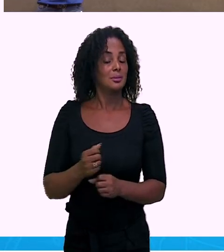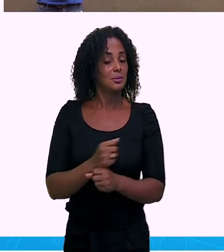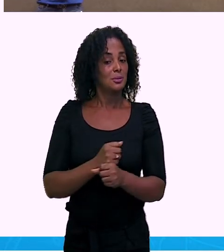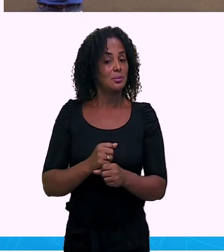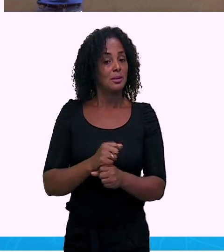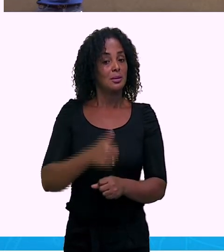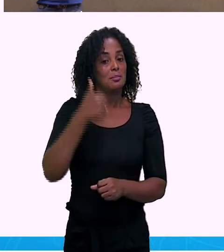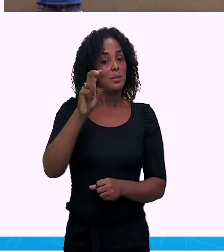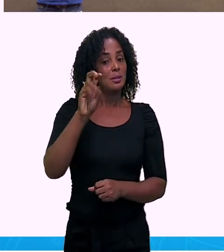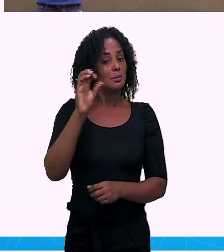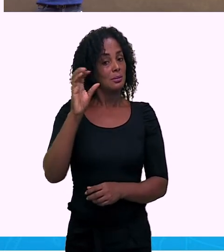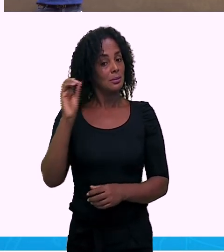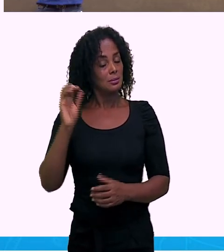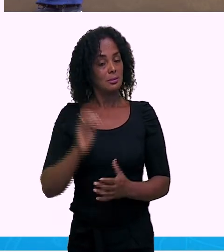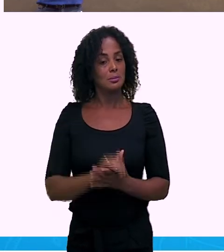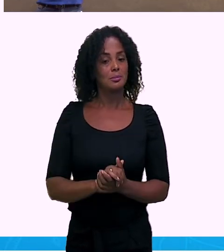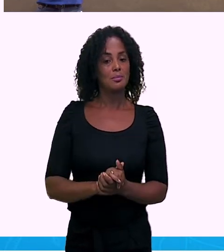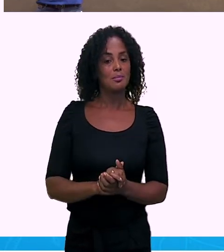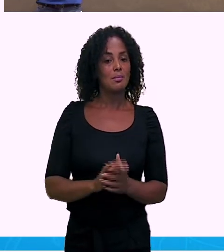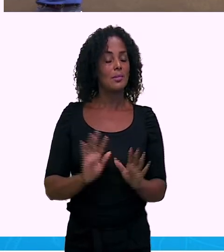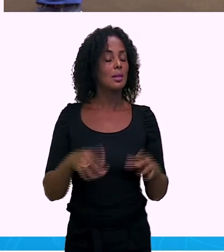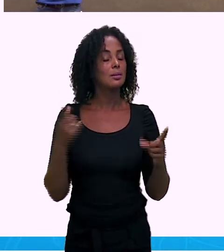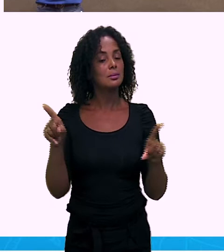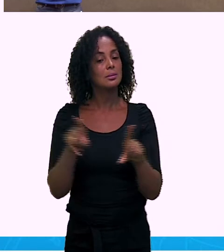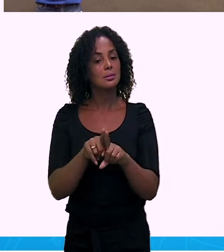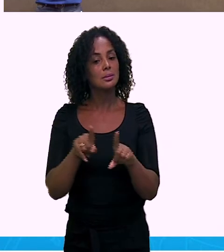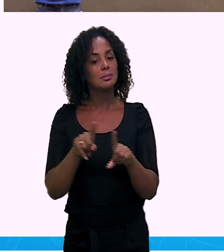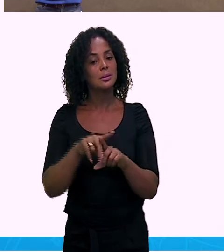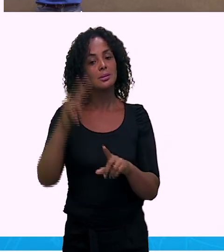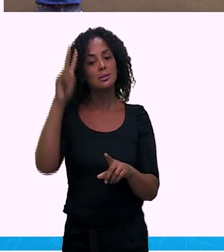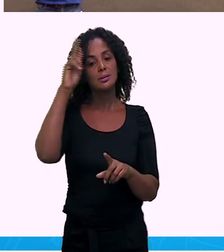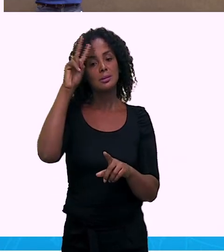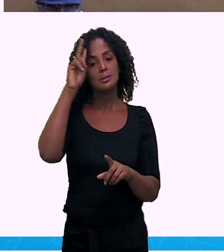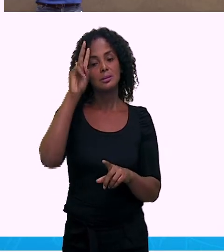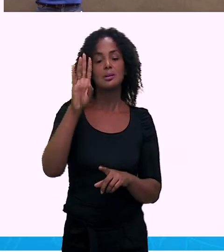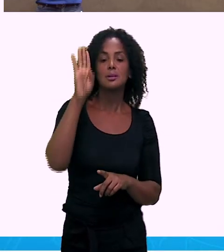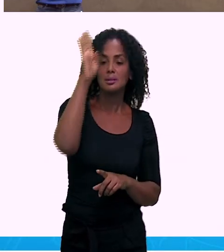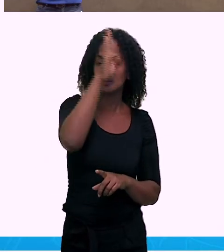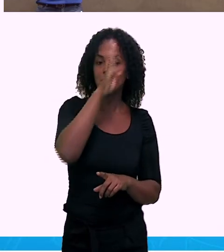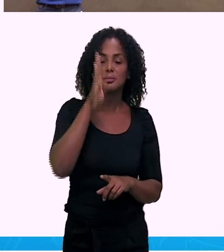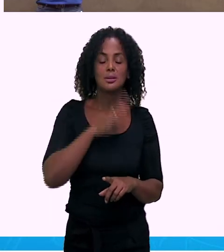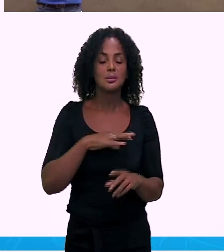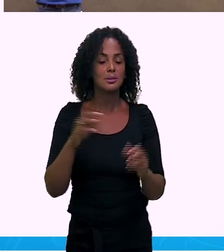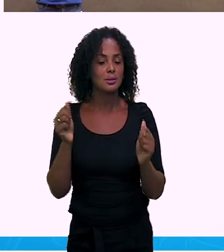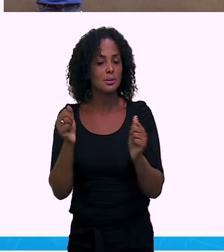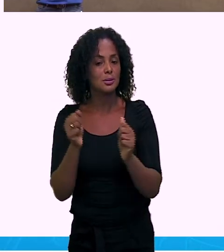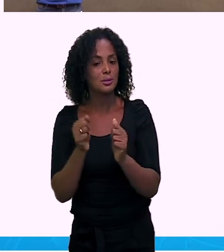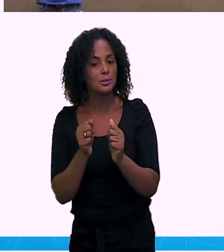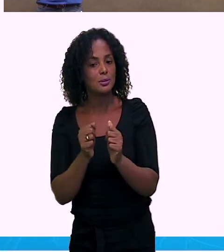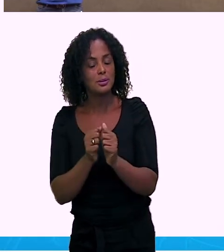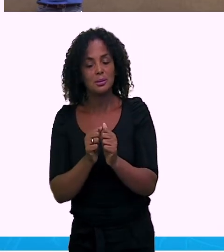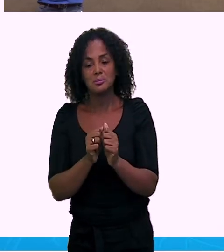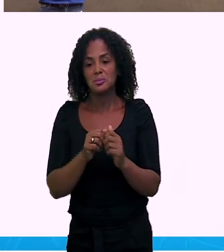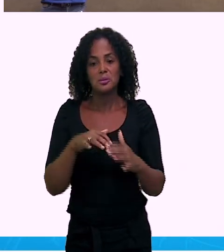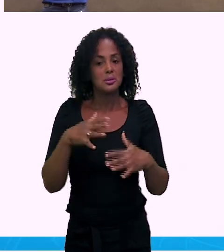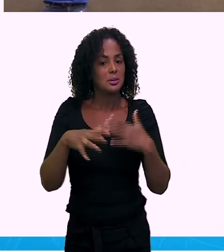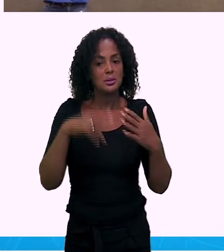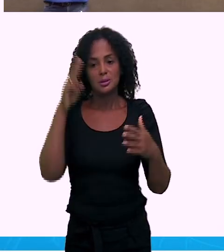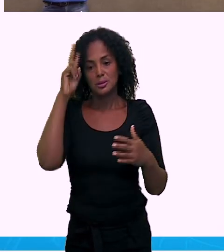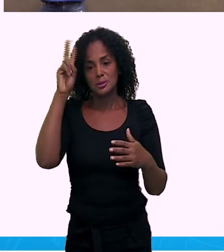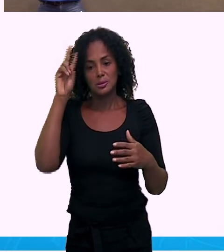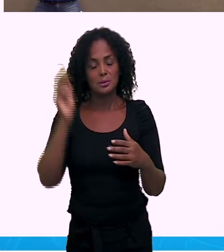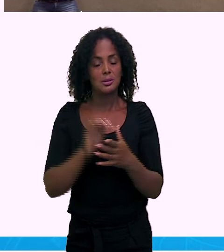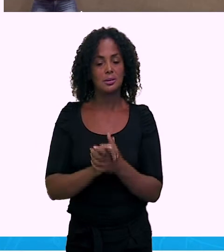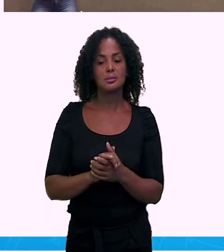foi descoberto o Brasil. E aí também vem a história do Brasil, que se une à história da civilização. E o